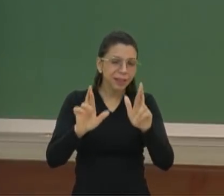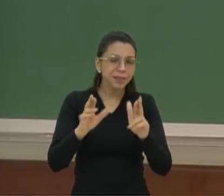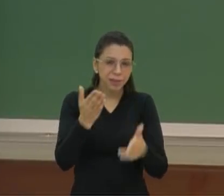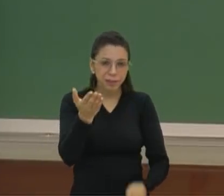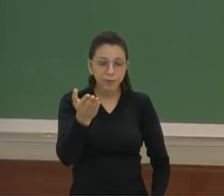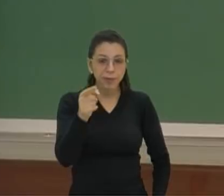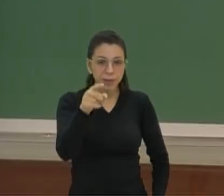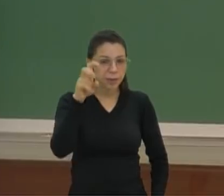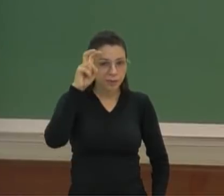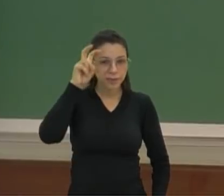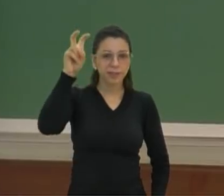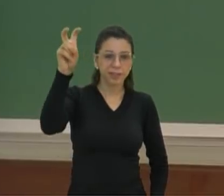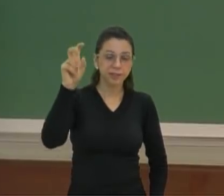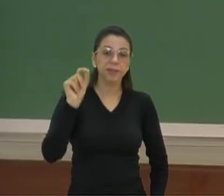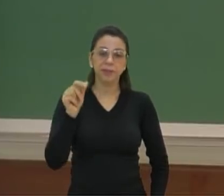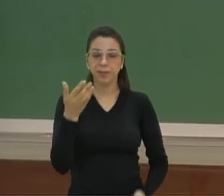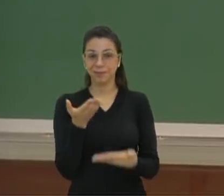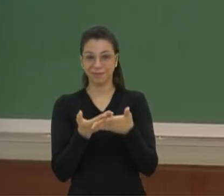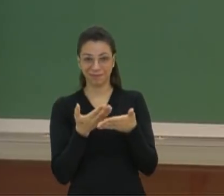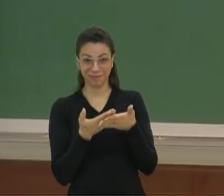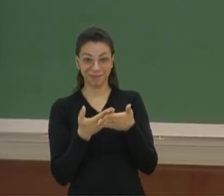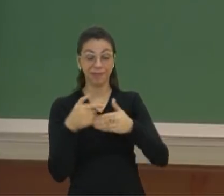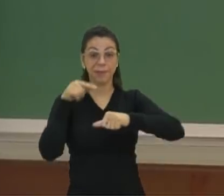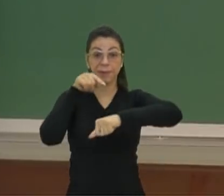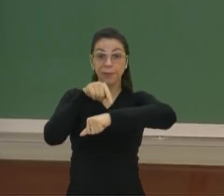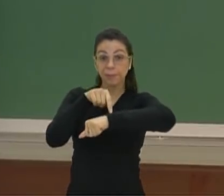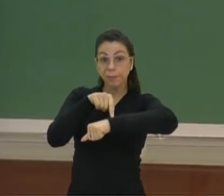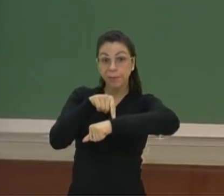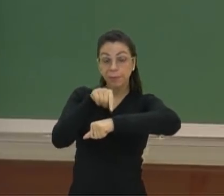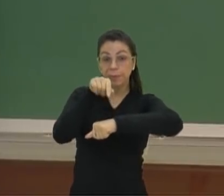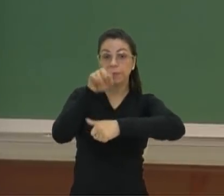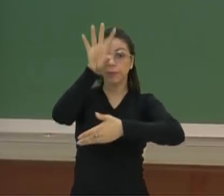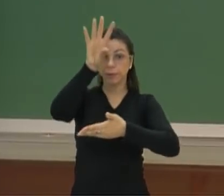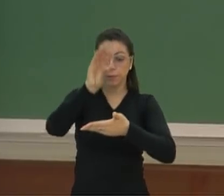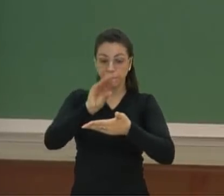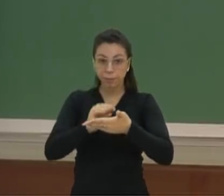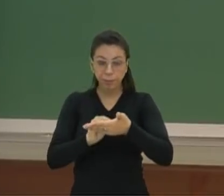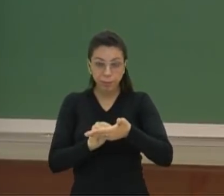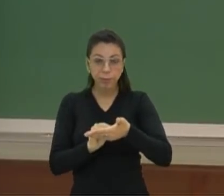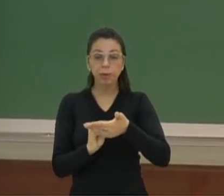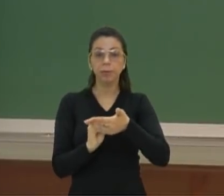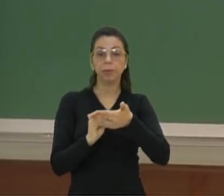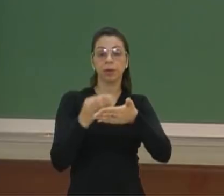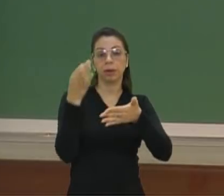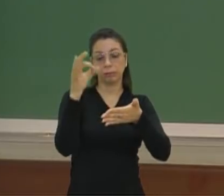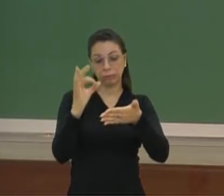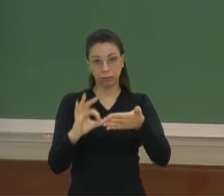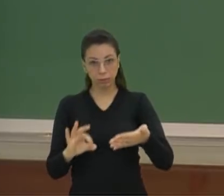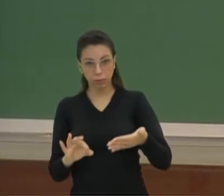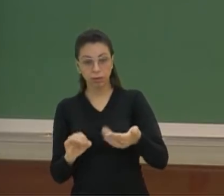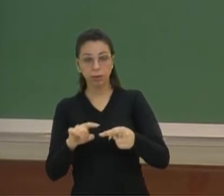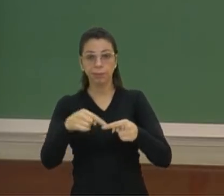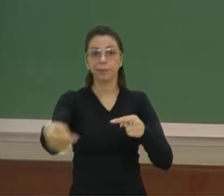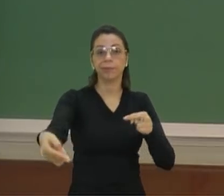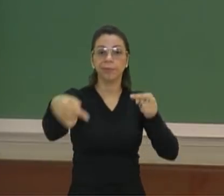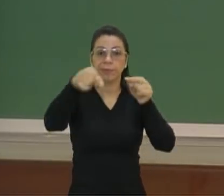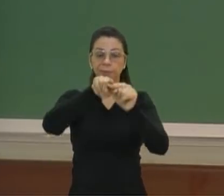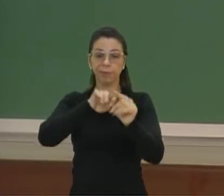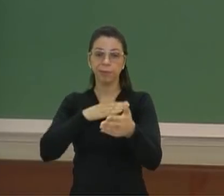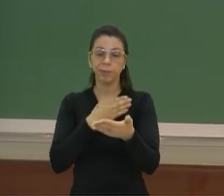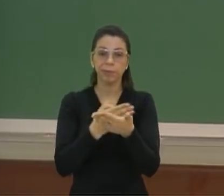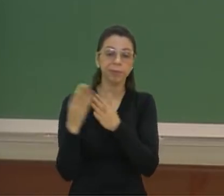Você é inteligente, você estuda bastante. Então eu vou dar um tempinho para você fazer o conserto desse exercício, se necessário, e eu volto para a gente começar